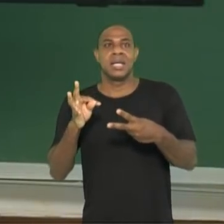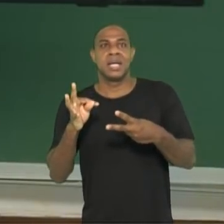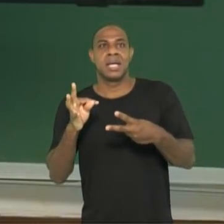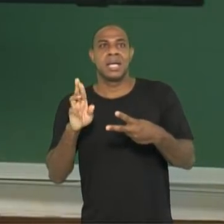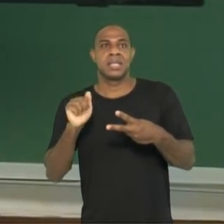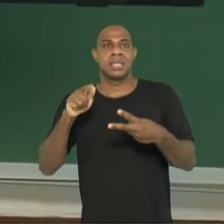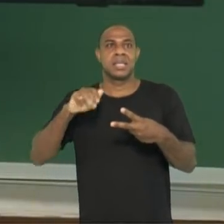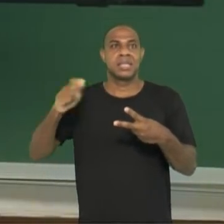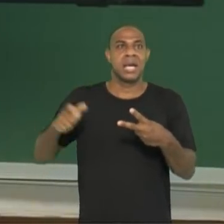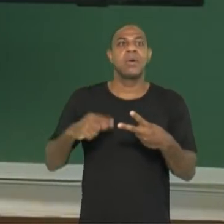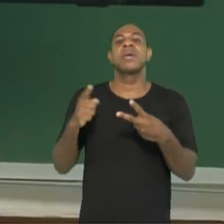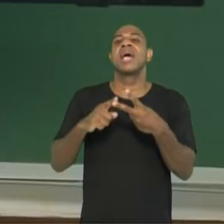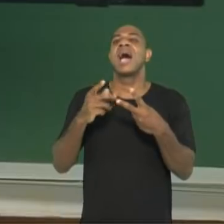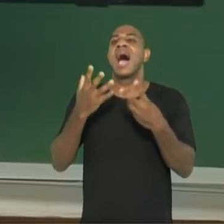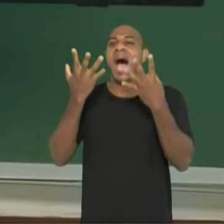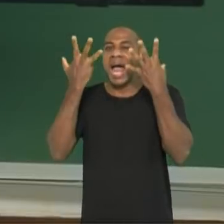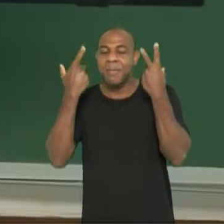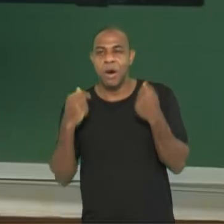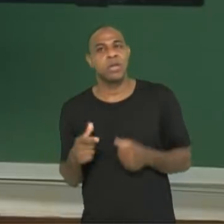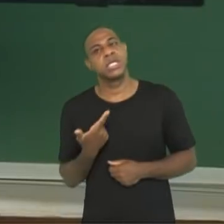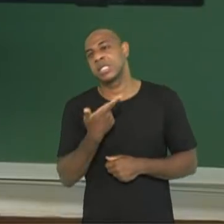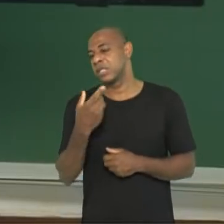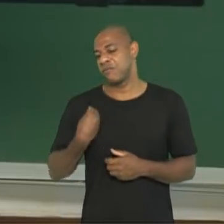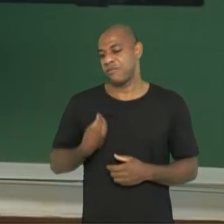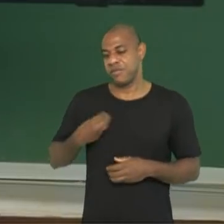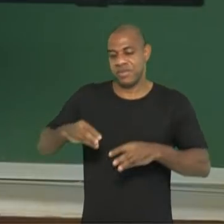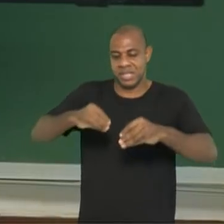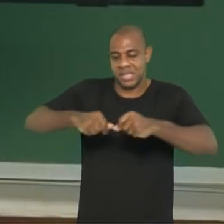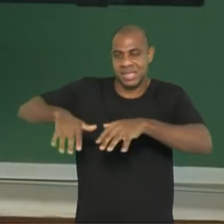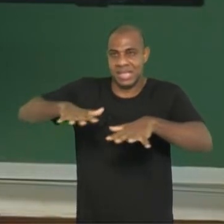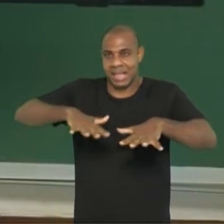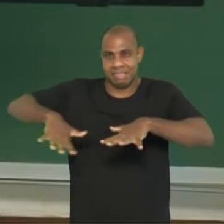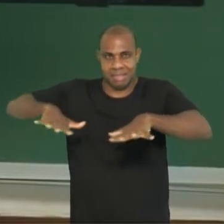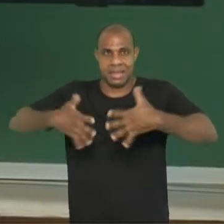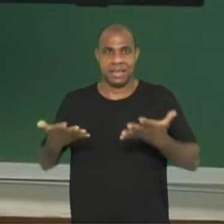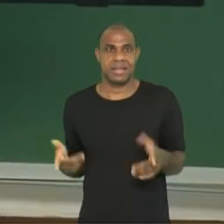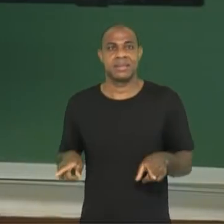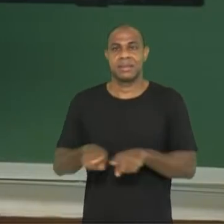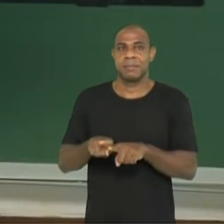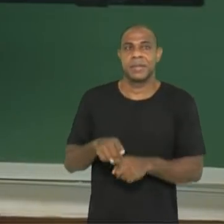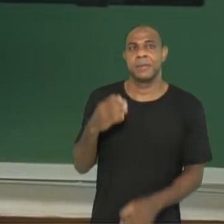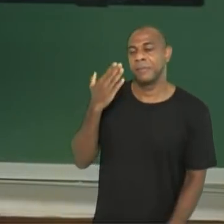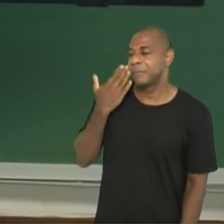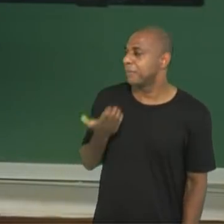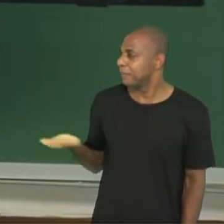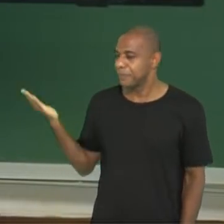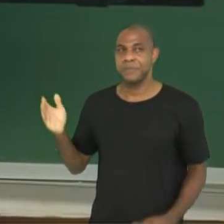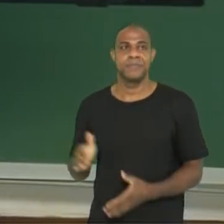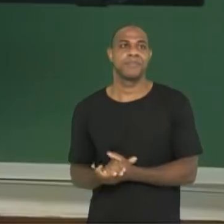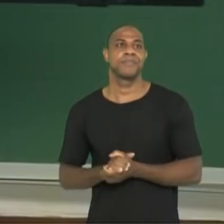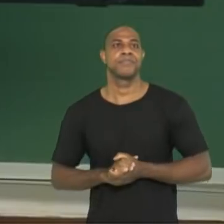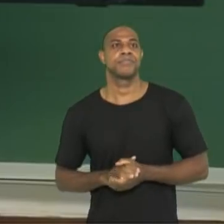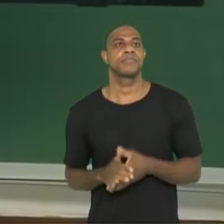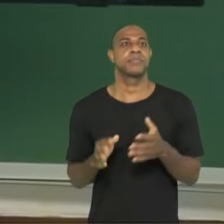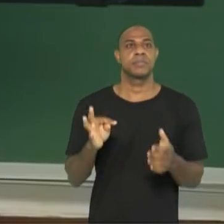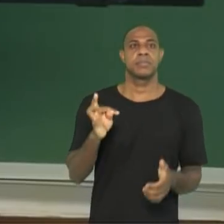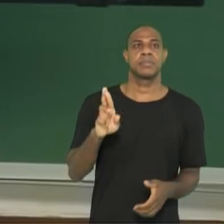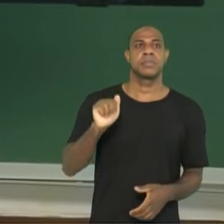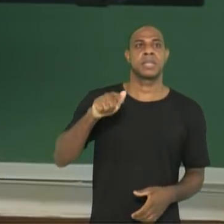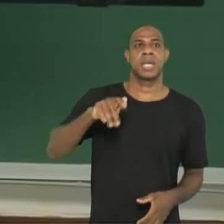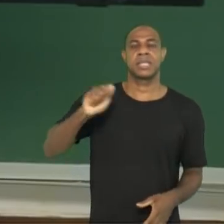algumas outras variações, mas vamos se ater a essas duas, para que vocês se lembrem depois. Respiração traqueal